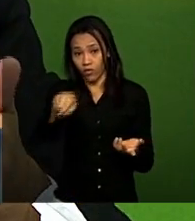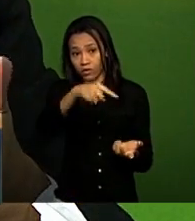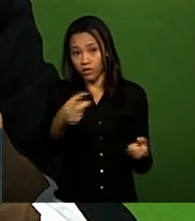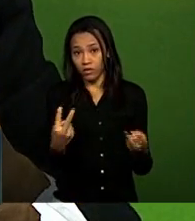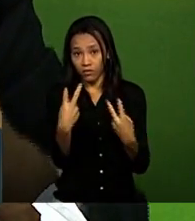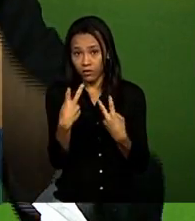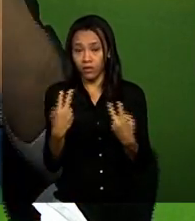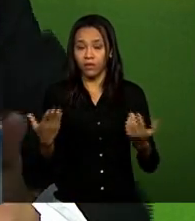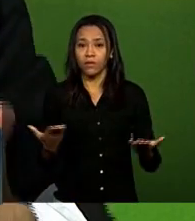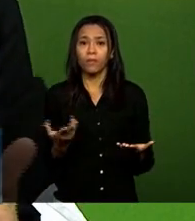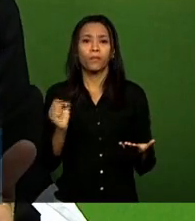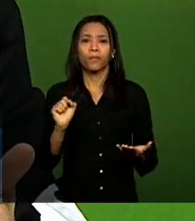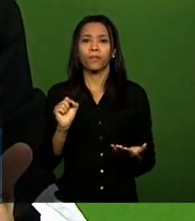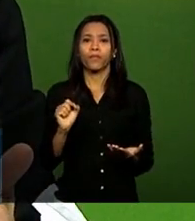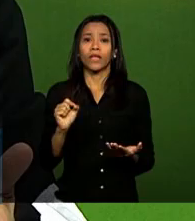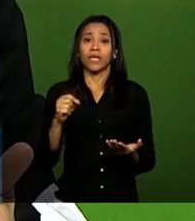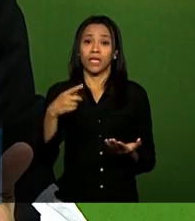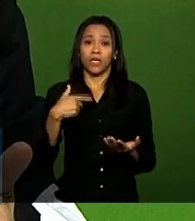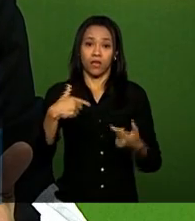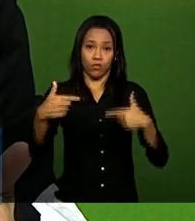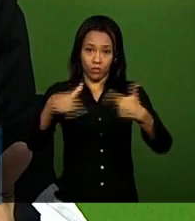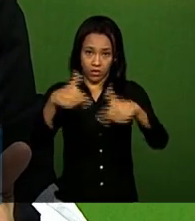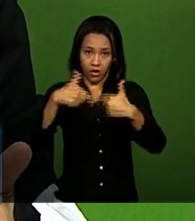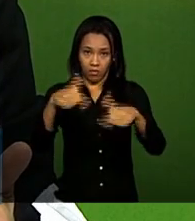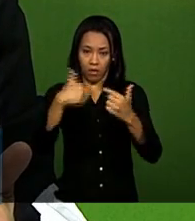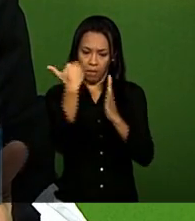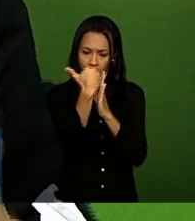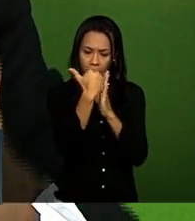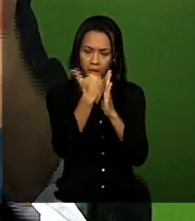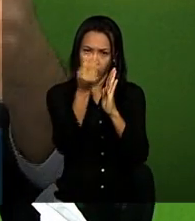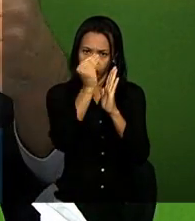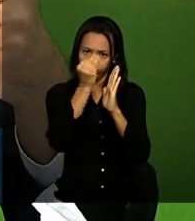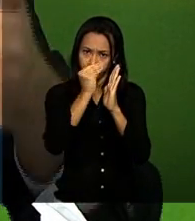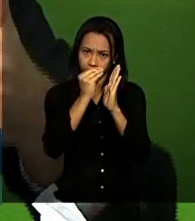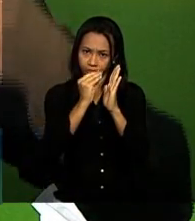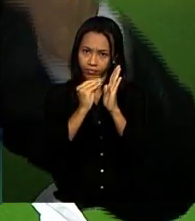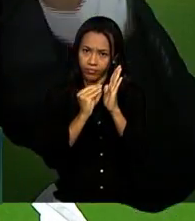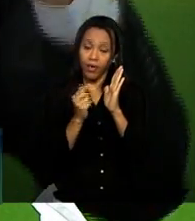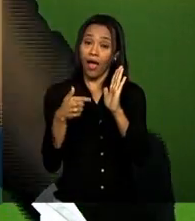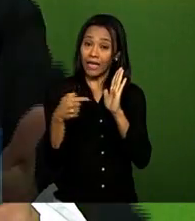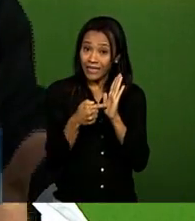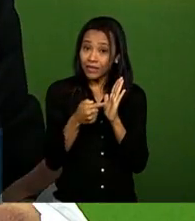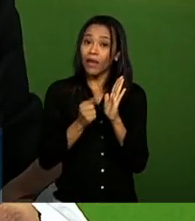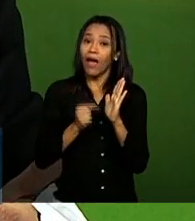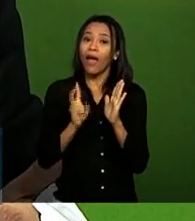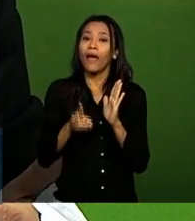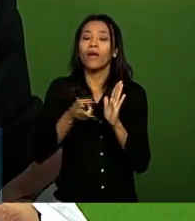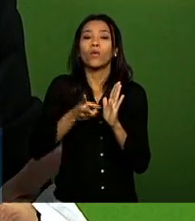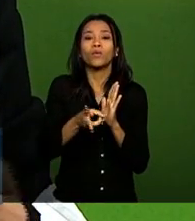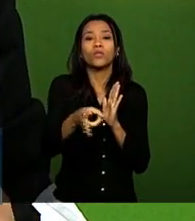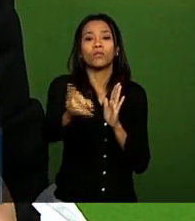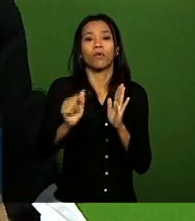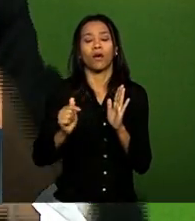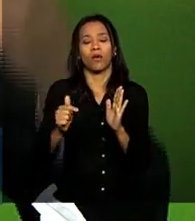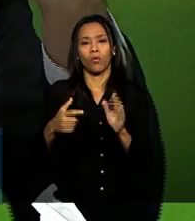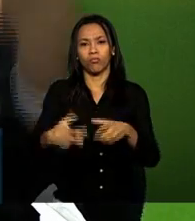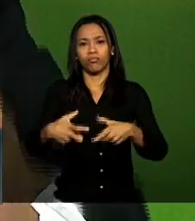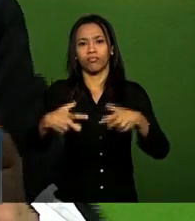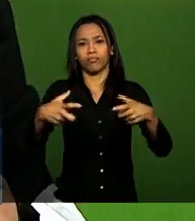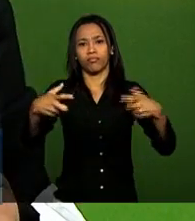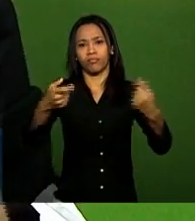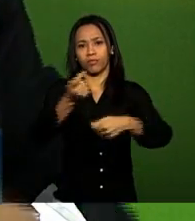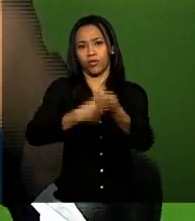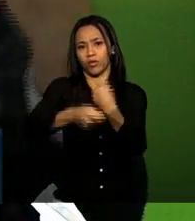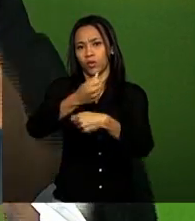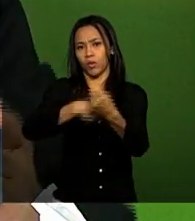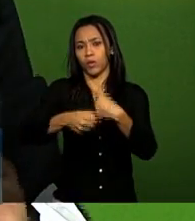afirmar que a agenda do país eh é uma agenda de continuidade de crescimento econômico de geração